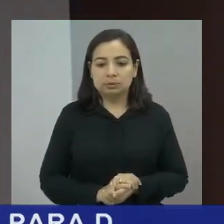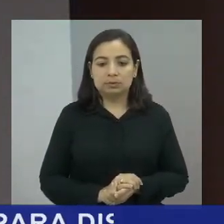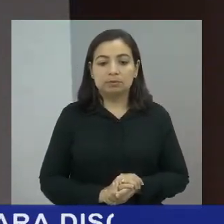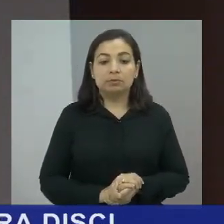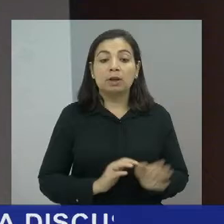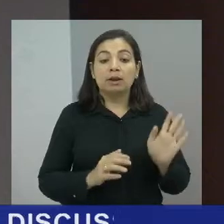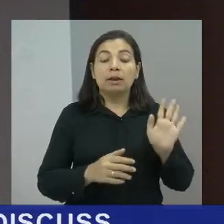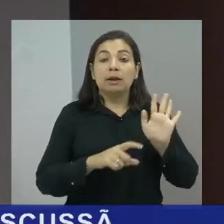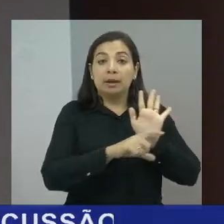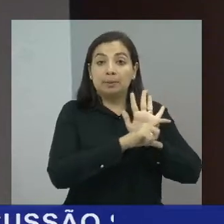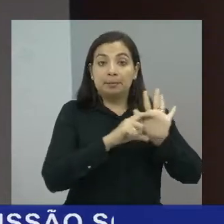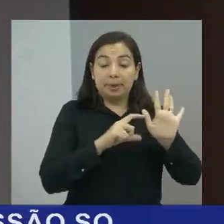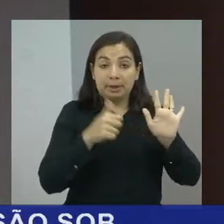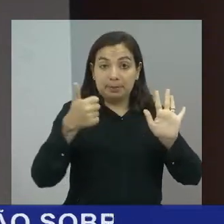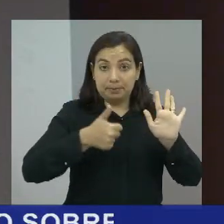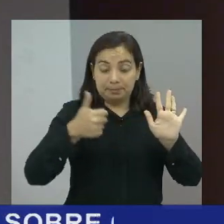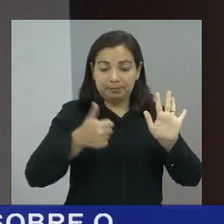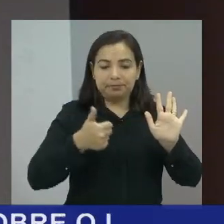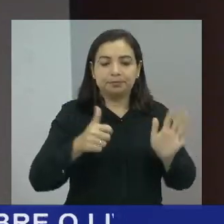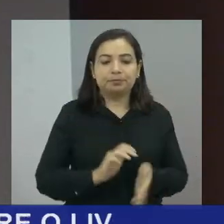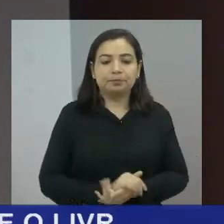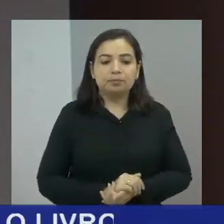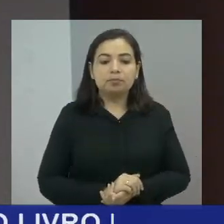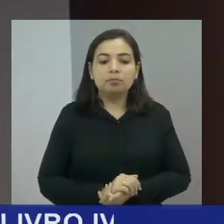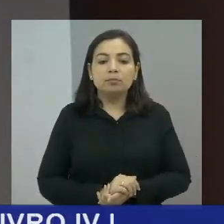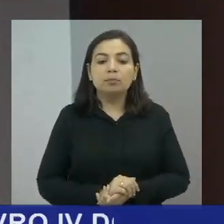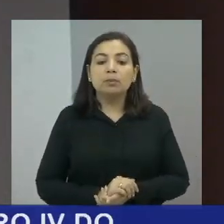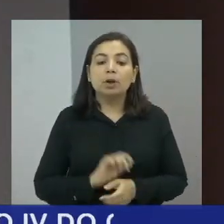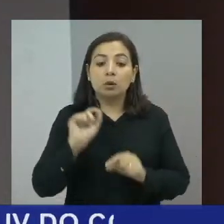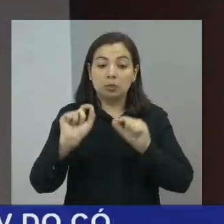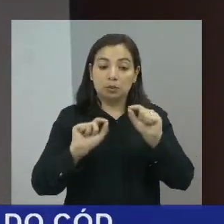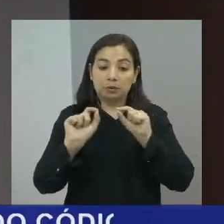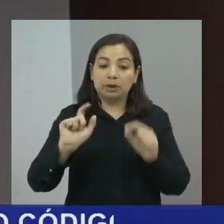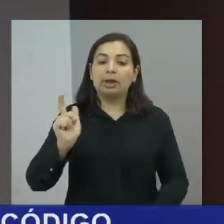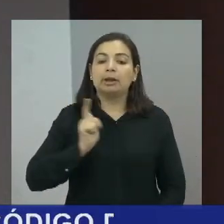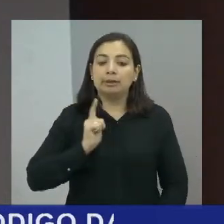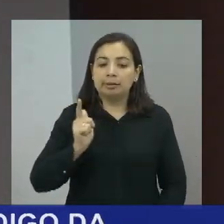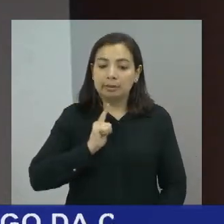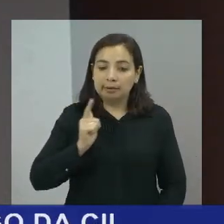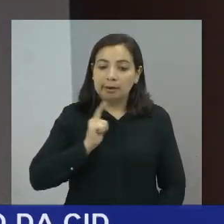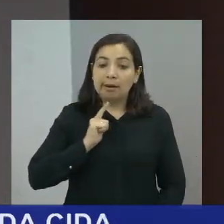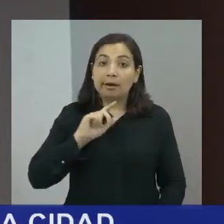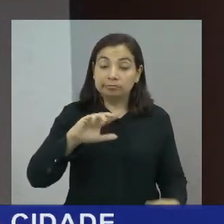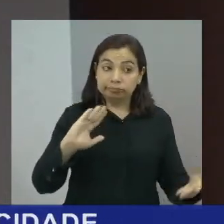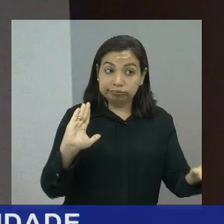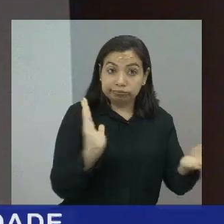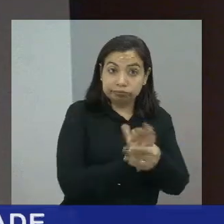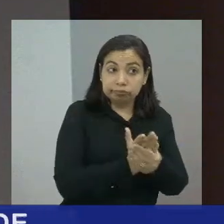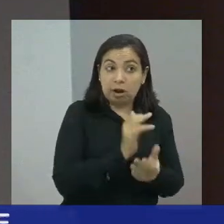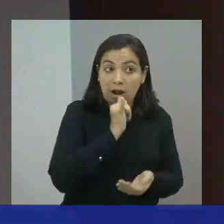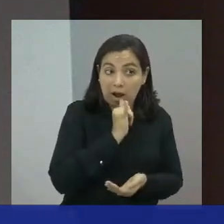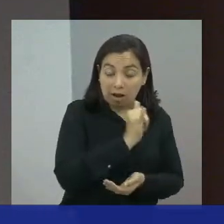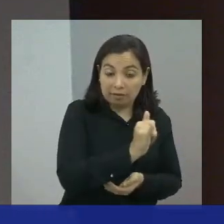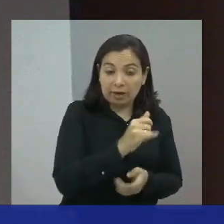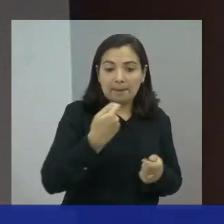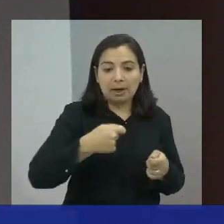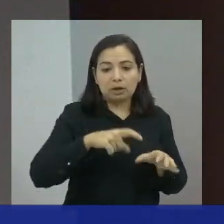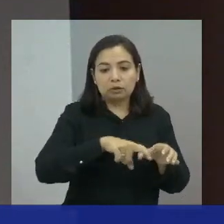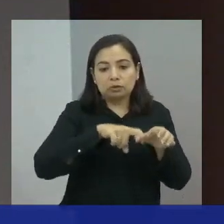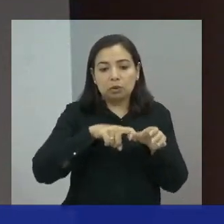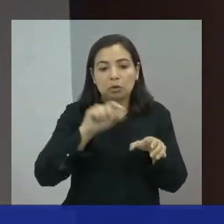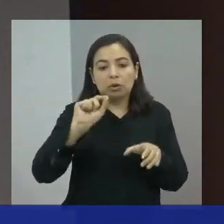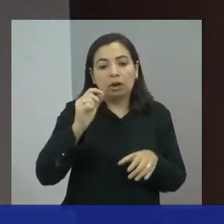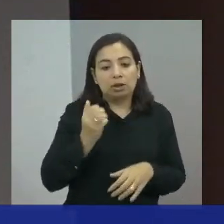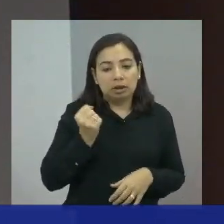Parágrafo 1º. A aplicação da advertência suspende o prazo para a apresentação da defesa em relação ao auto de